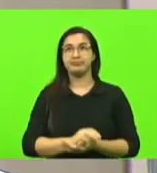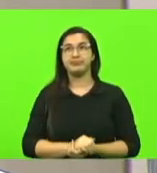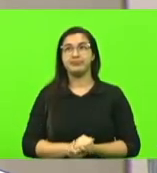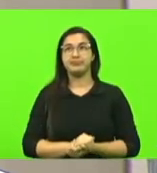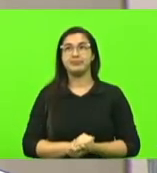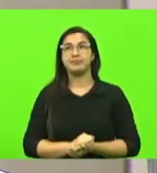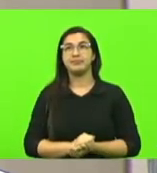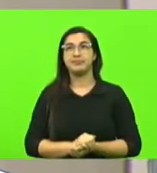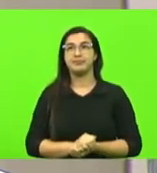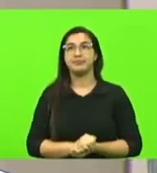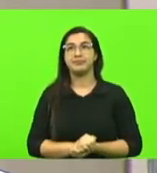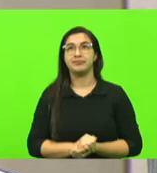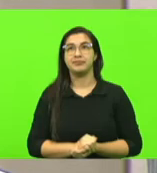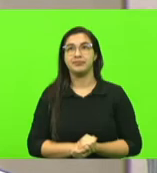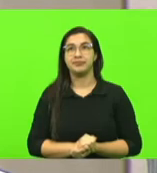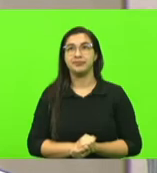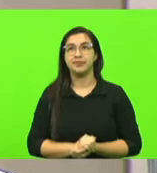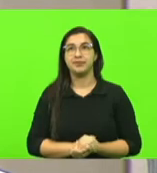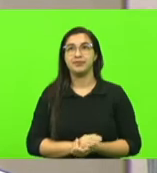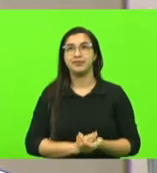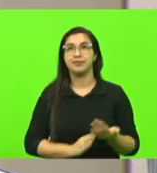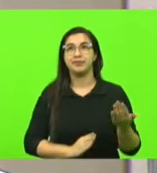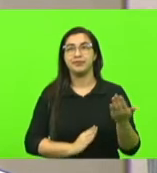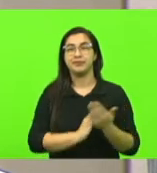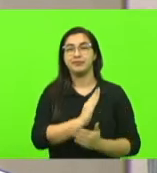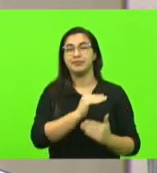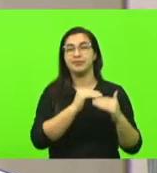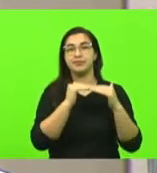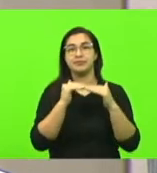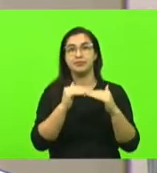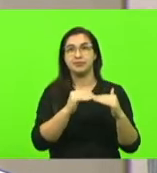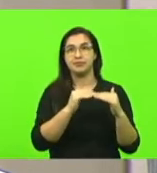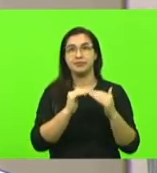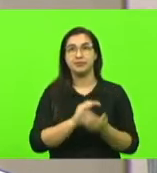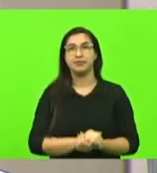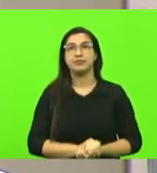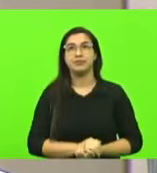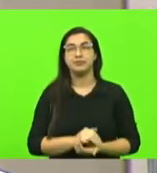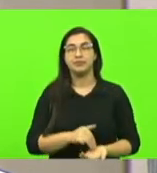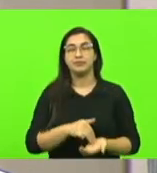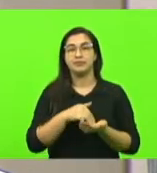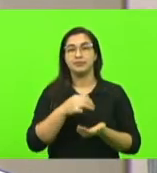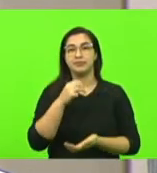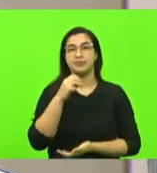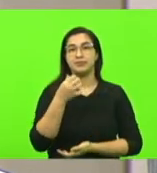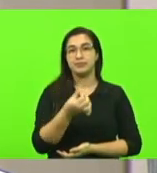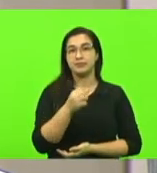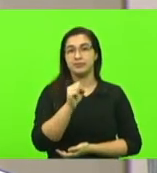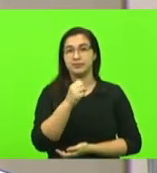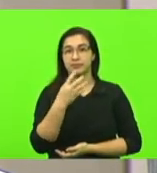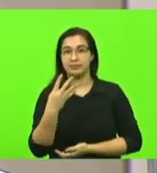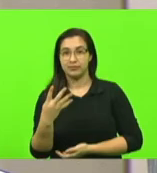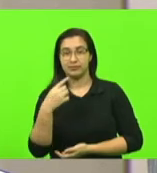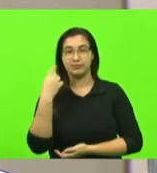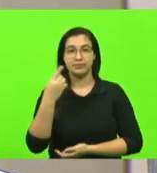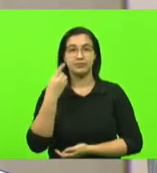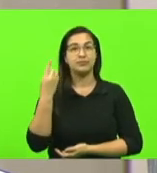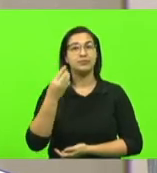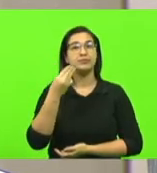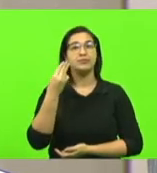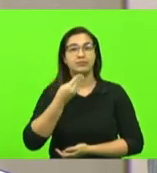Deputados que aprovam, permaneçam como se encontra. Aprovado por unanimidade. Moção 684, autor deputado Márcio